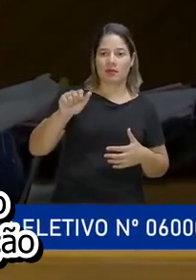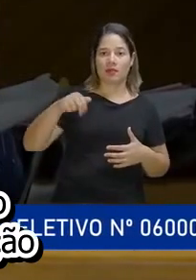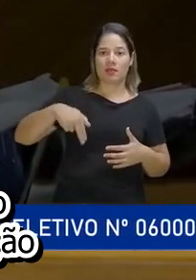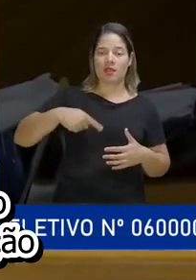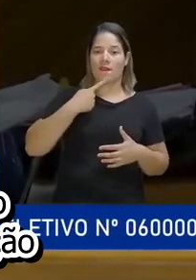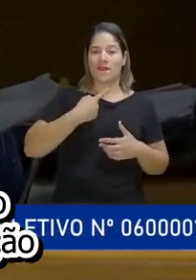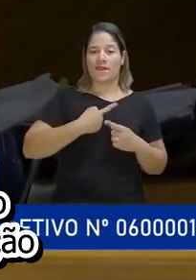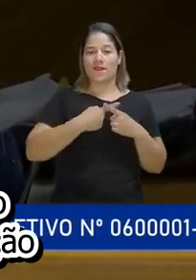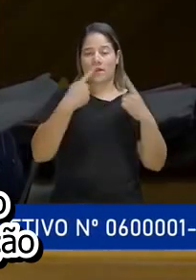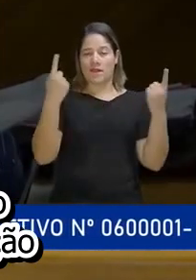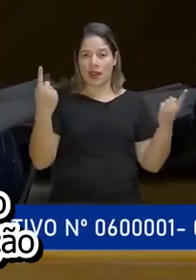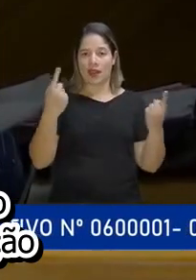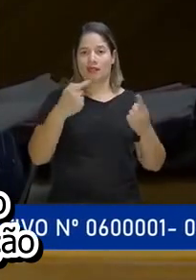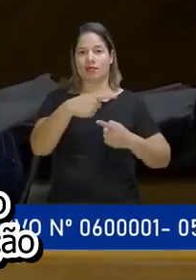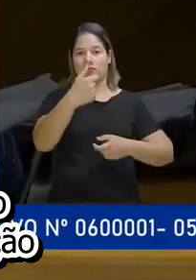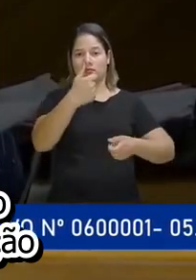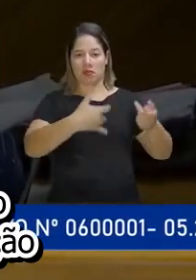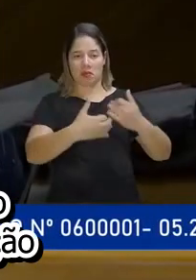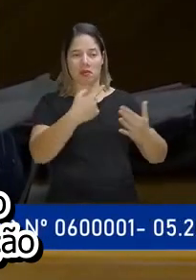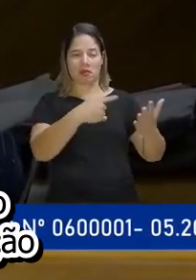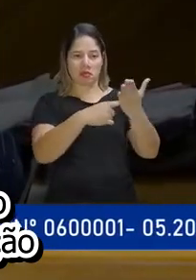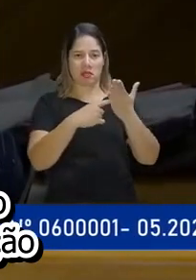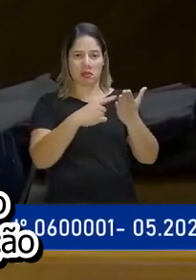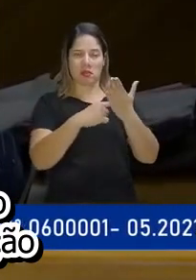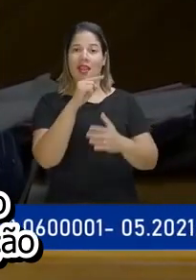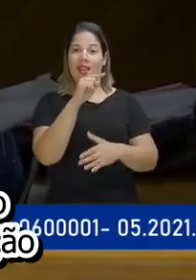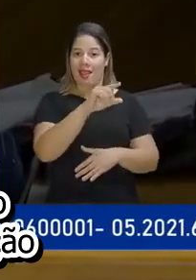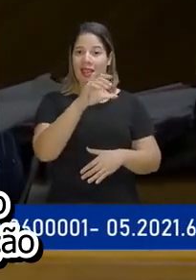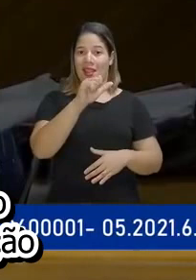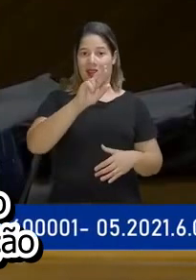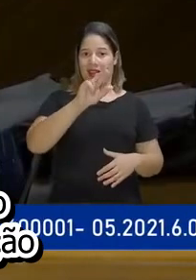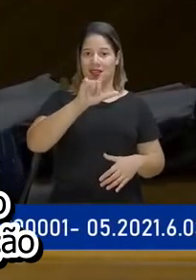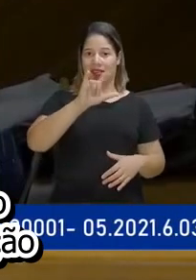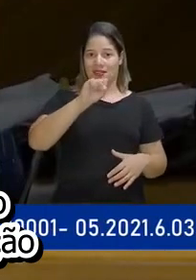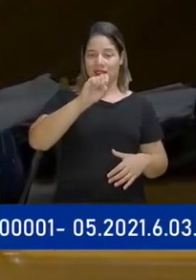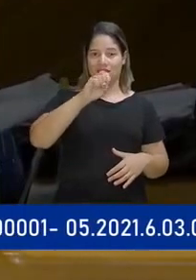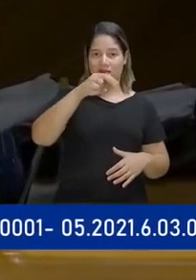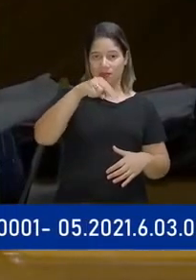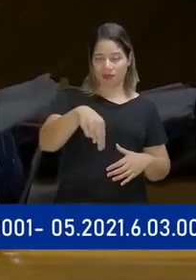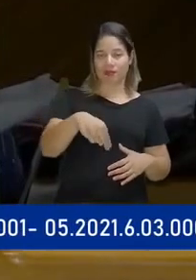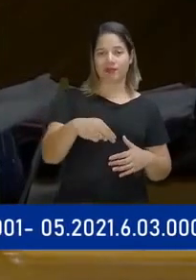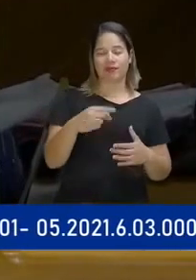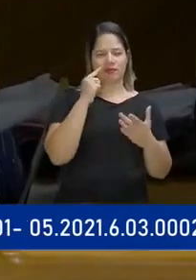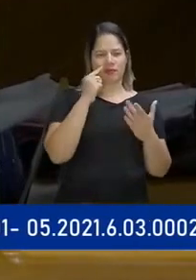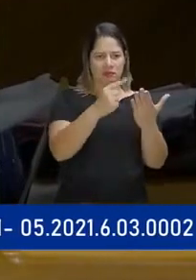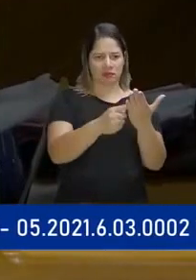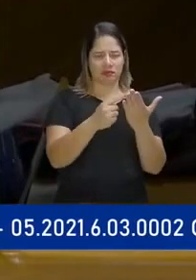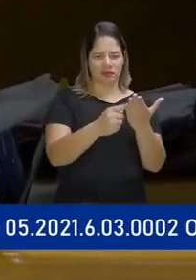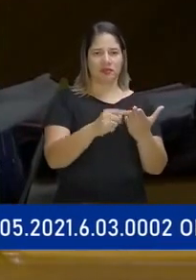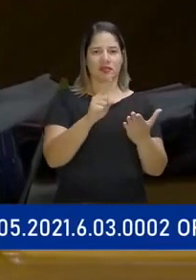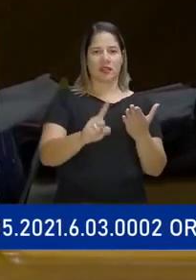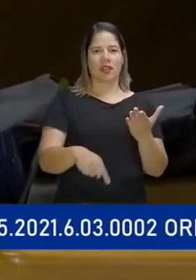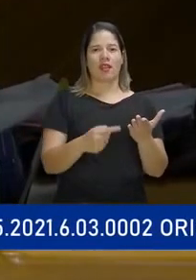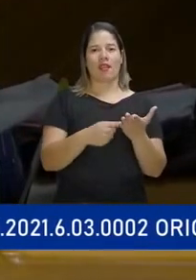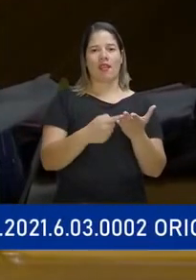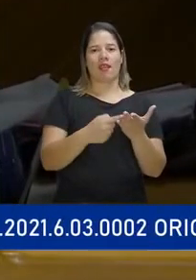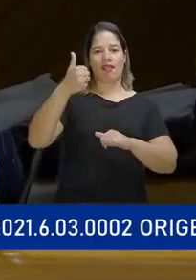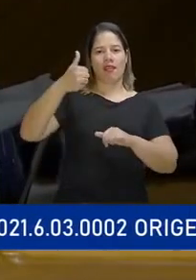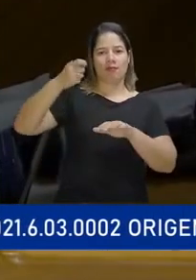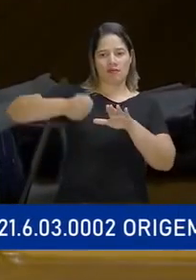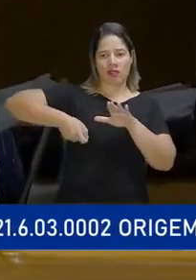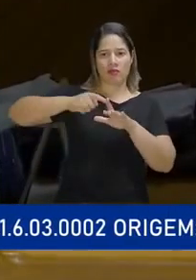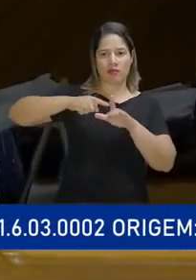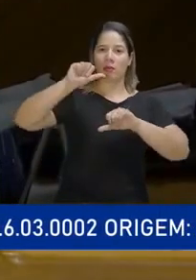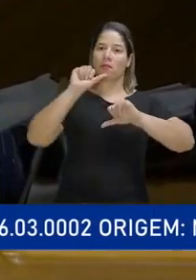preliminar que o agravo apresentado por Carlisson carecia de fundamentação do pedido de reforma da decisão